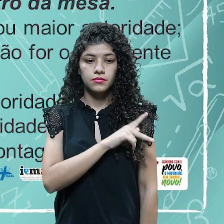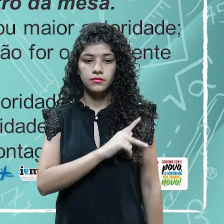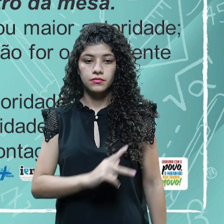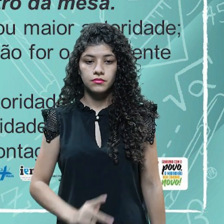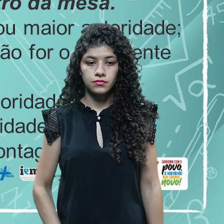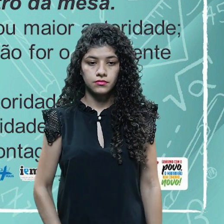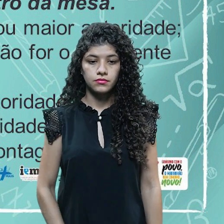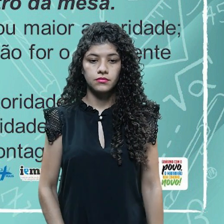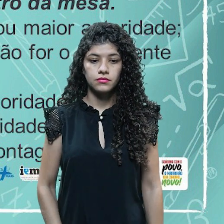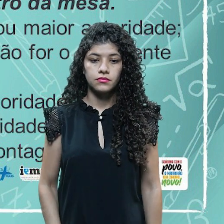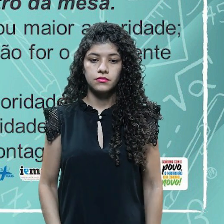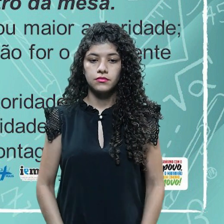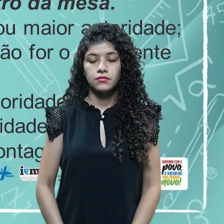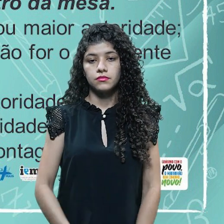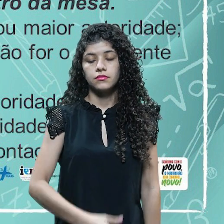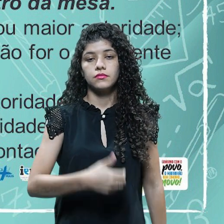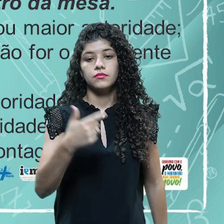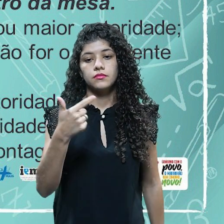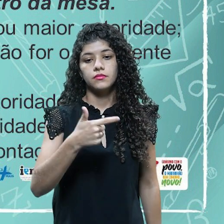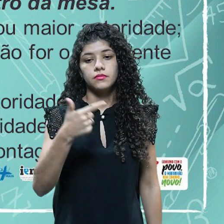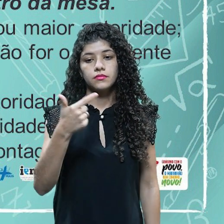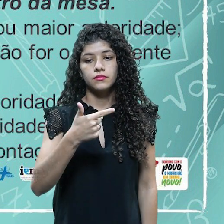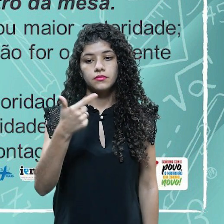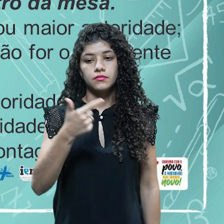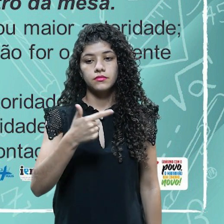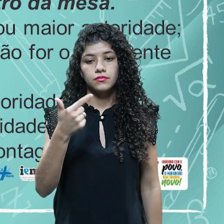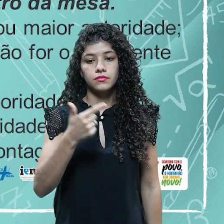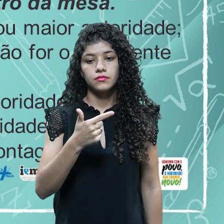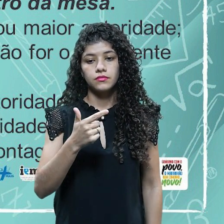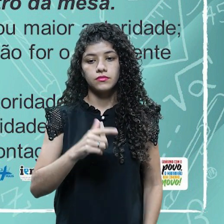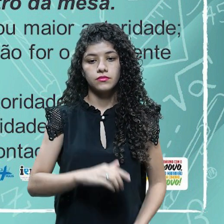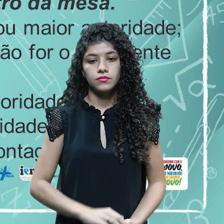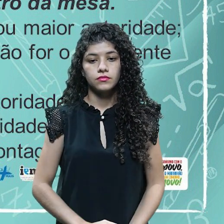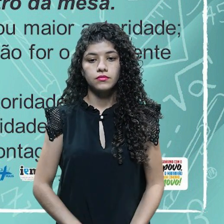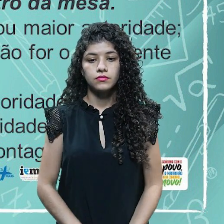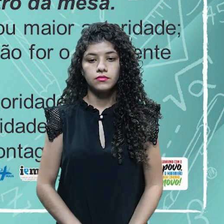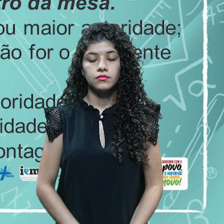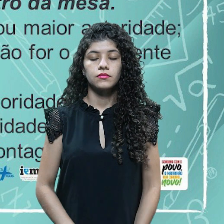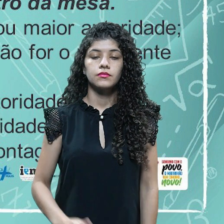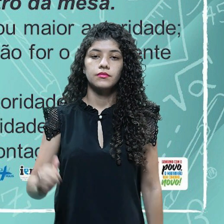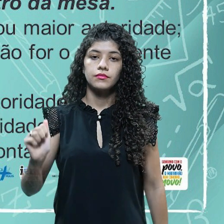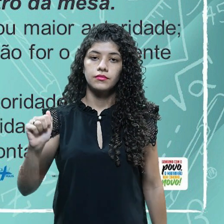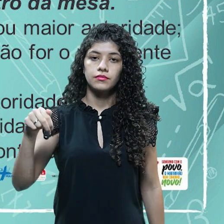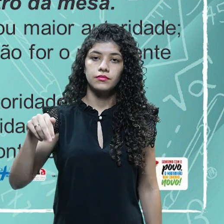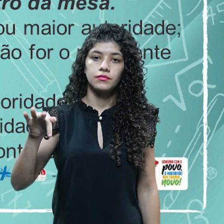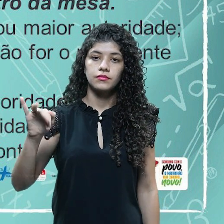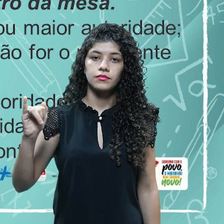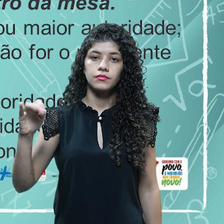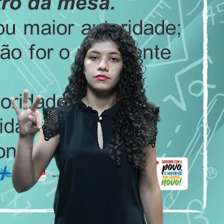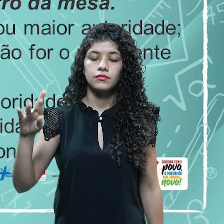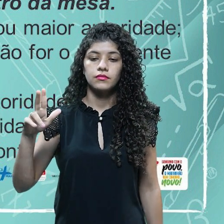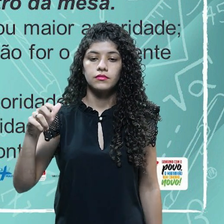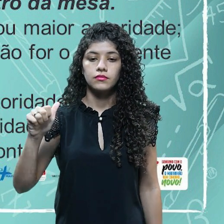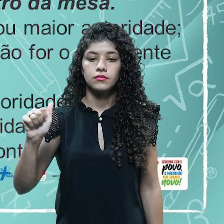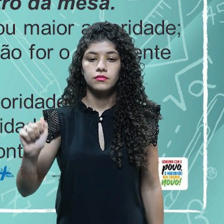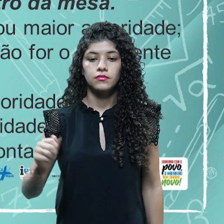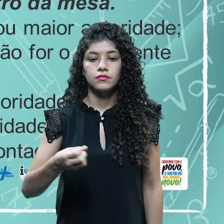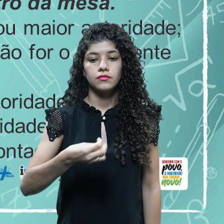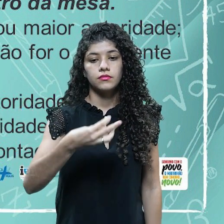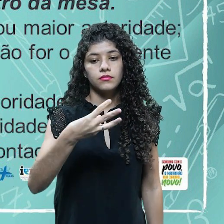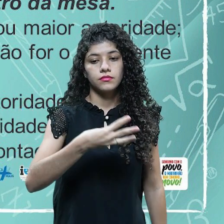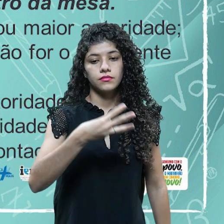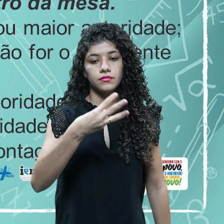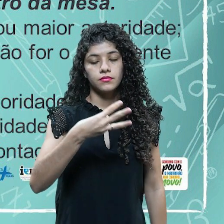2, aqui ao lado do presidente, é o anfitrião, né? O 3, quer dizer, vai